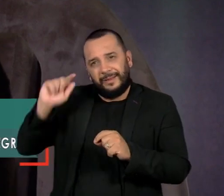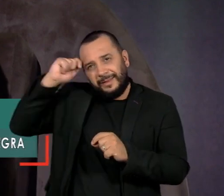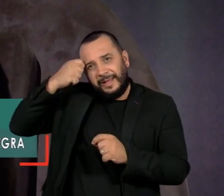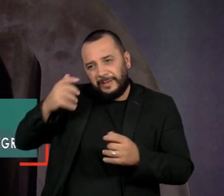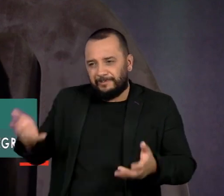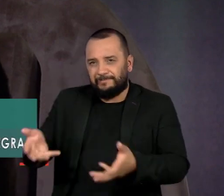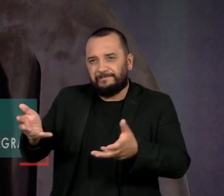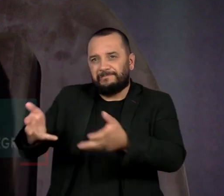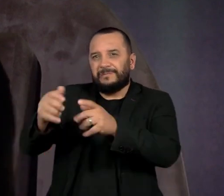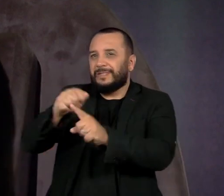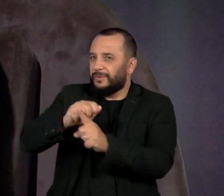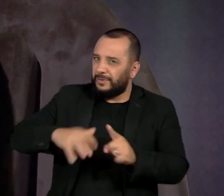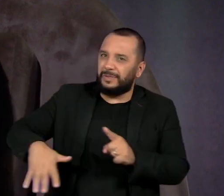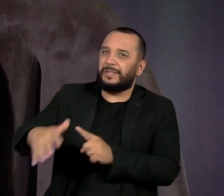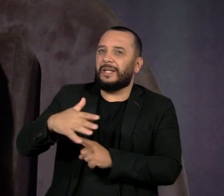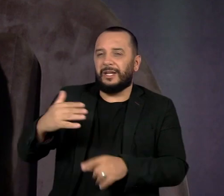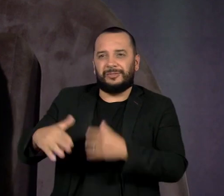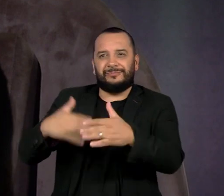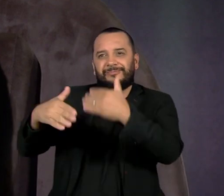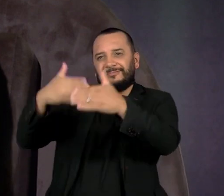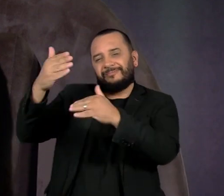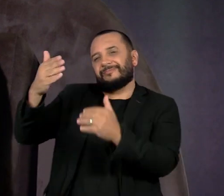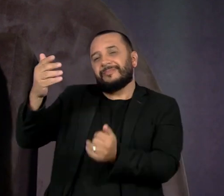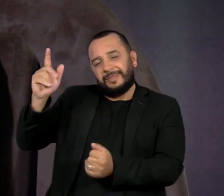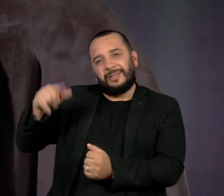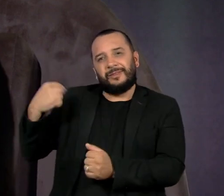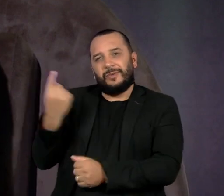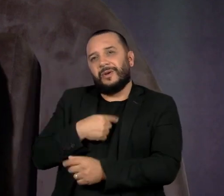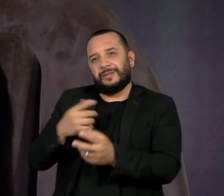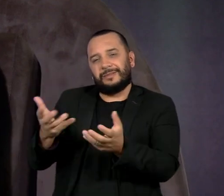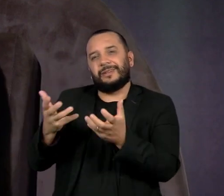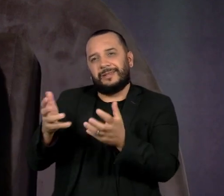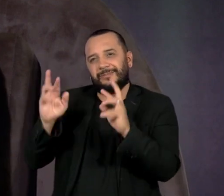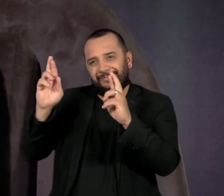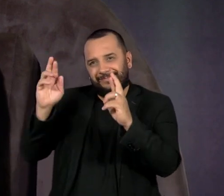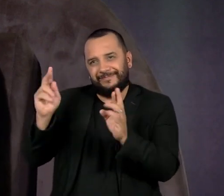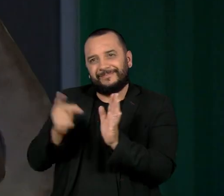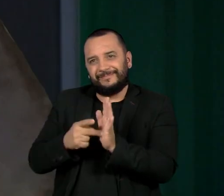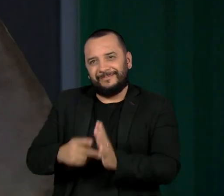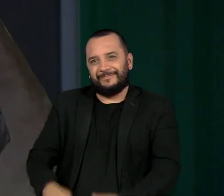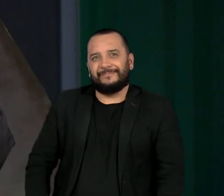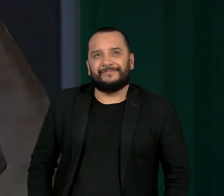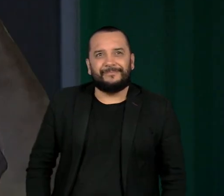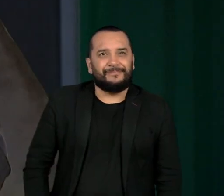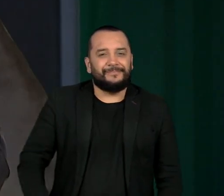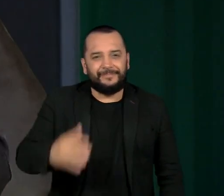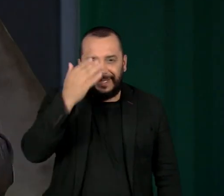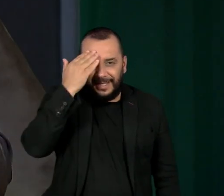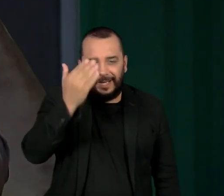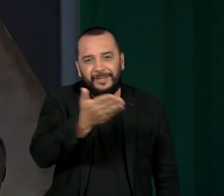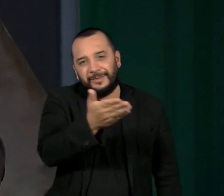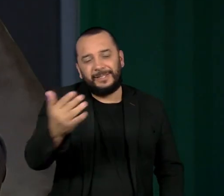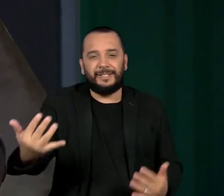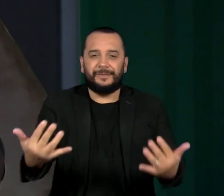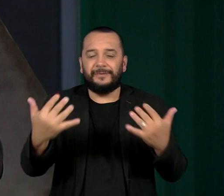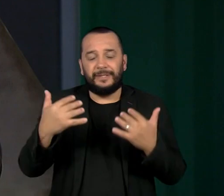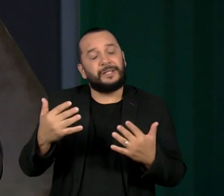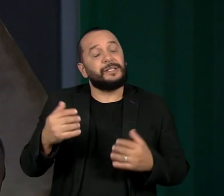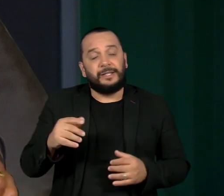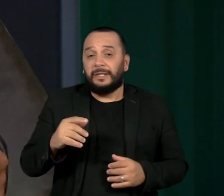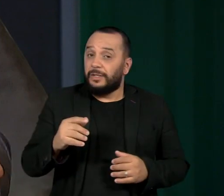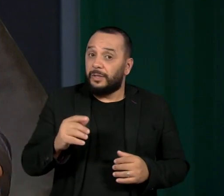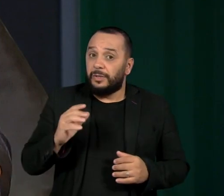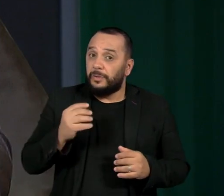sociedade para frente, que acho que no fim das contas é o que todo mundo deseja de maneira muito efusiva, né? Muito obrigado pela gentileza da audiência. Tenham